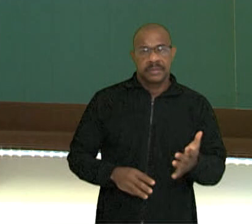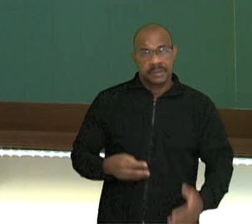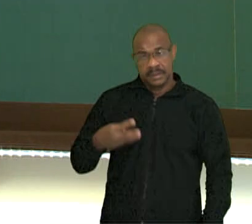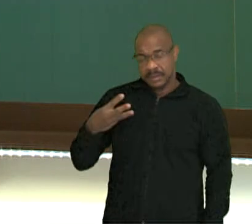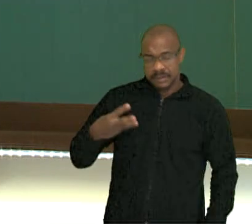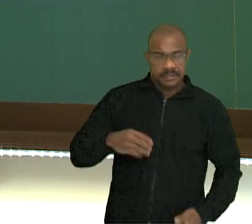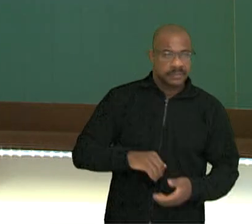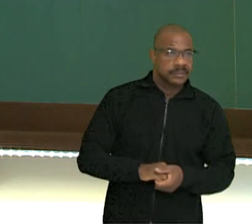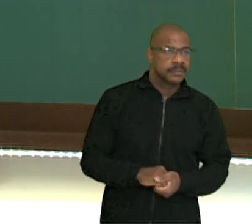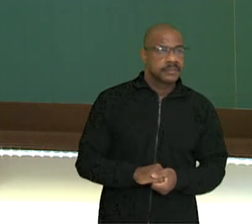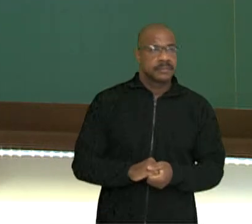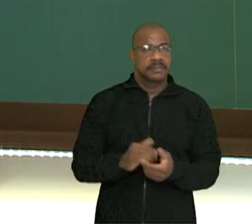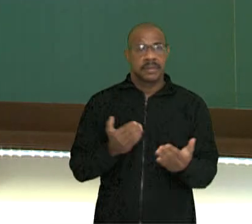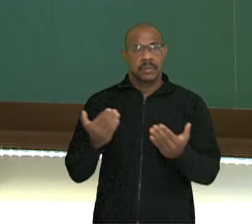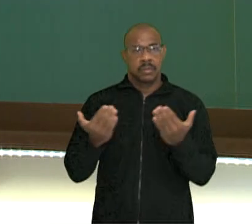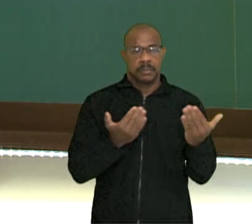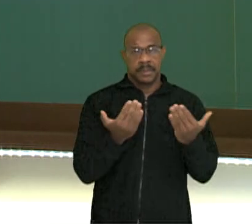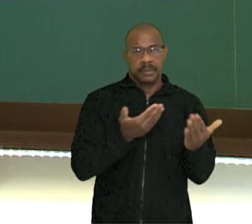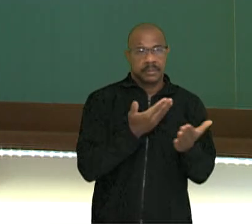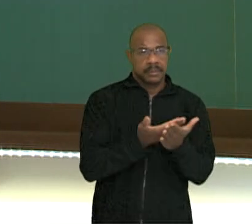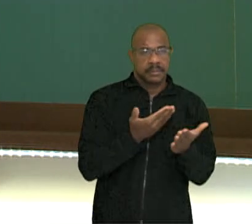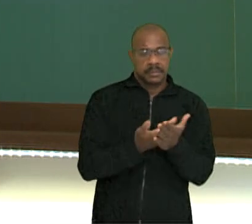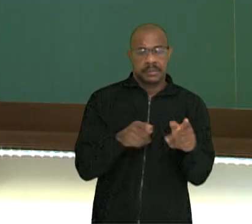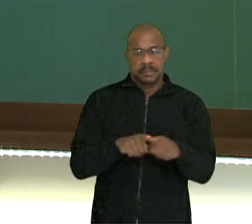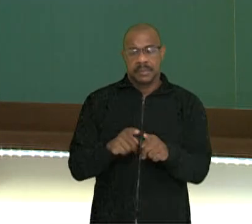3, comparando a notícia estudada e a